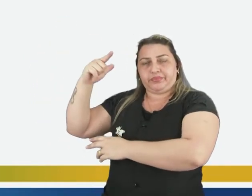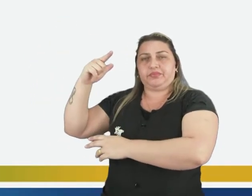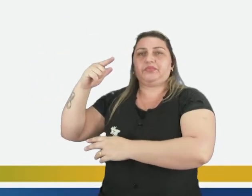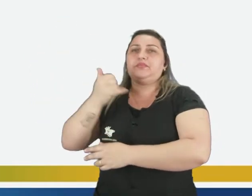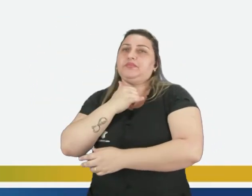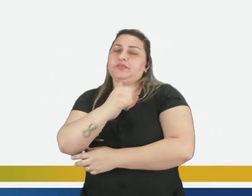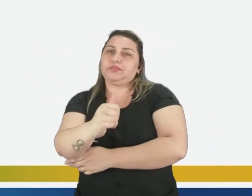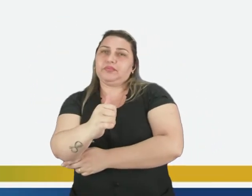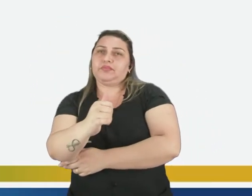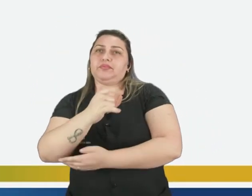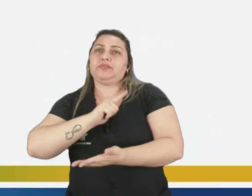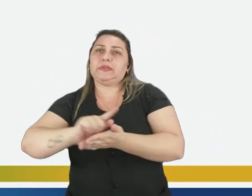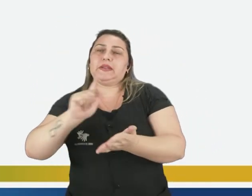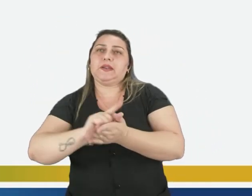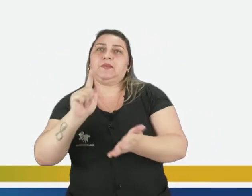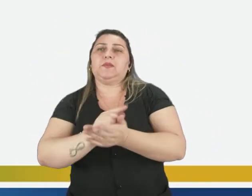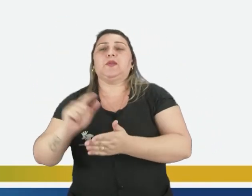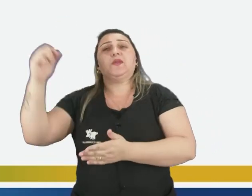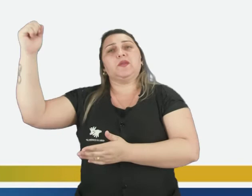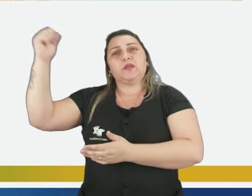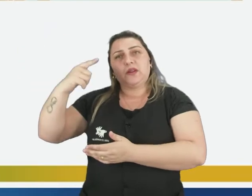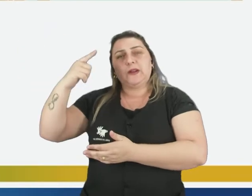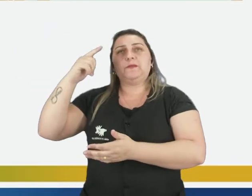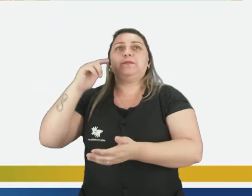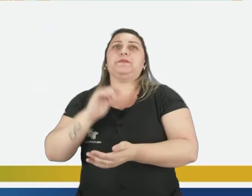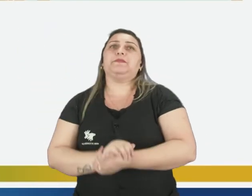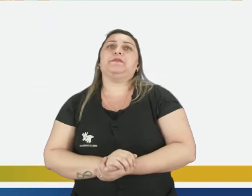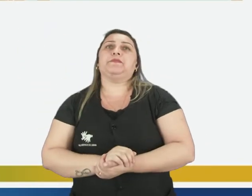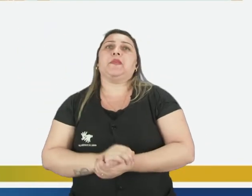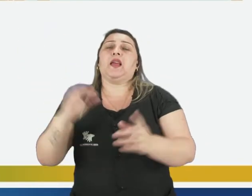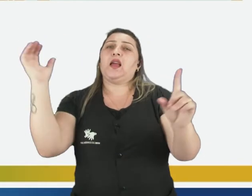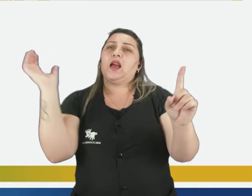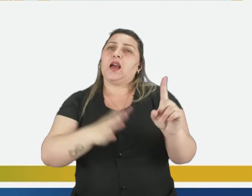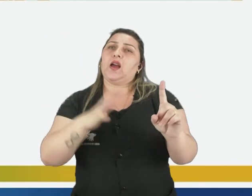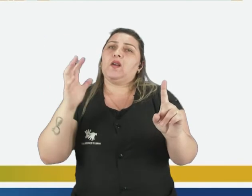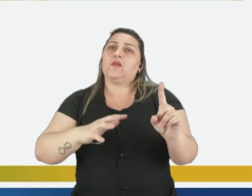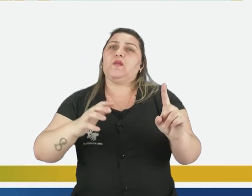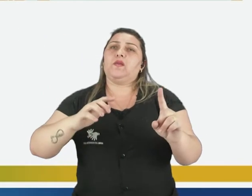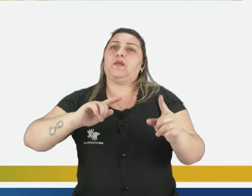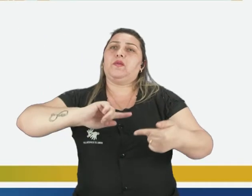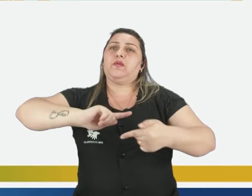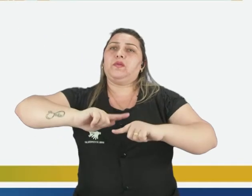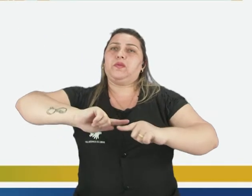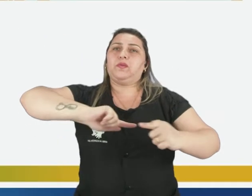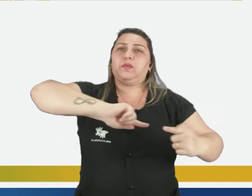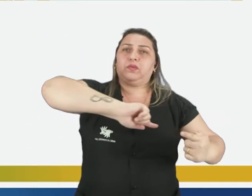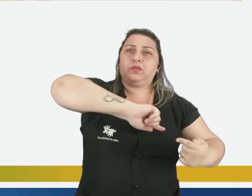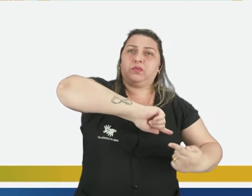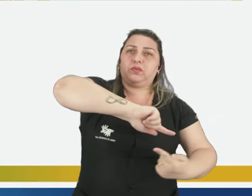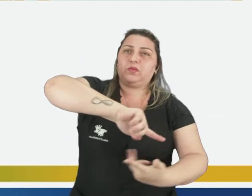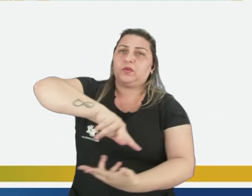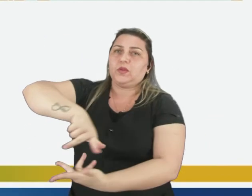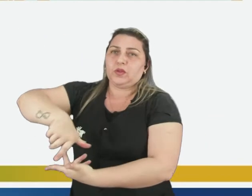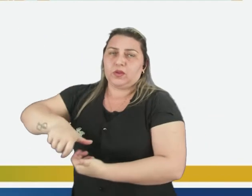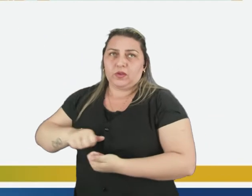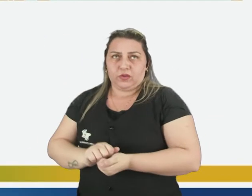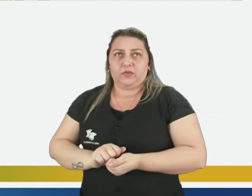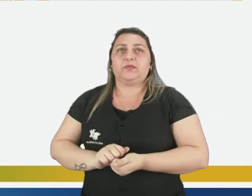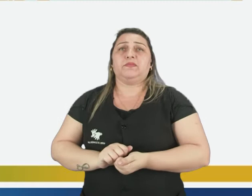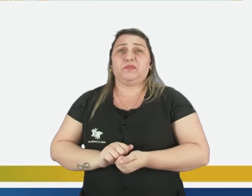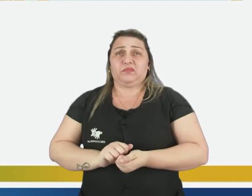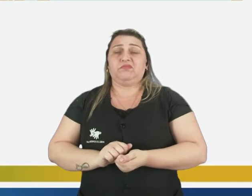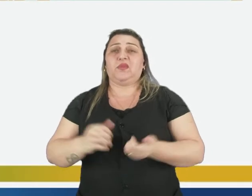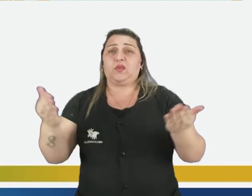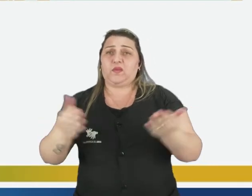de energia limpa, que é energia solar. Quanto à influência global, uma das maiores economias emergentes do mundo